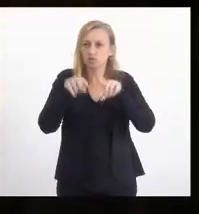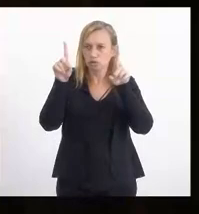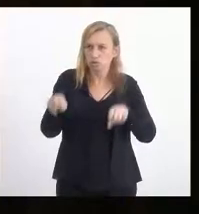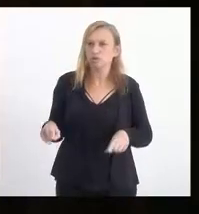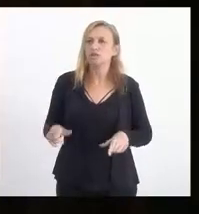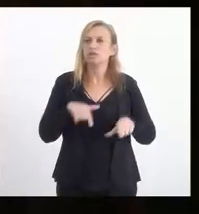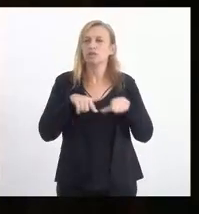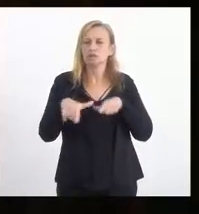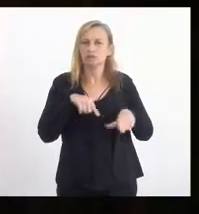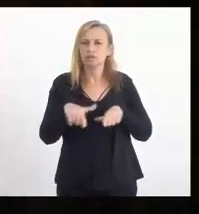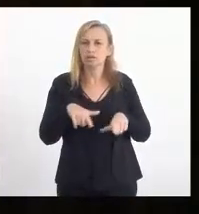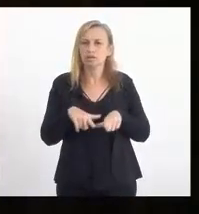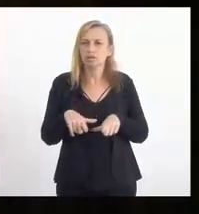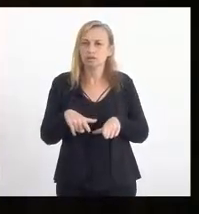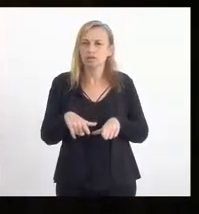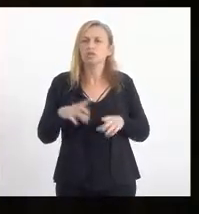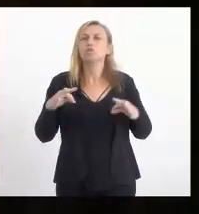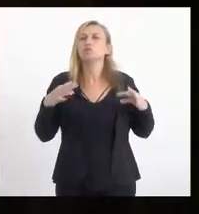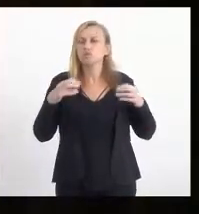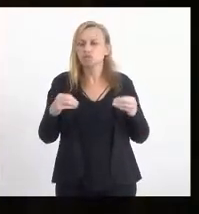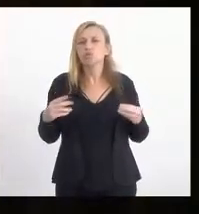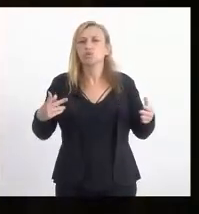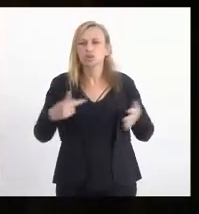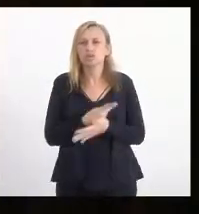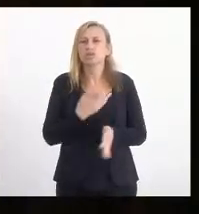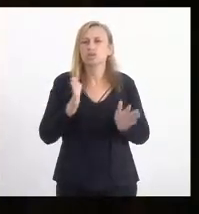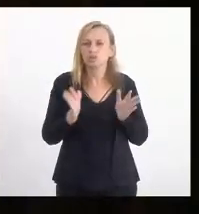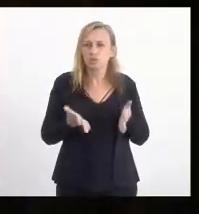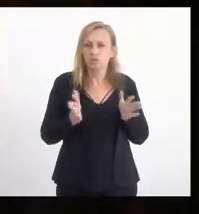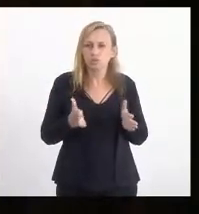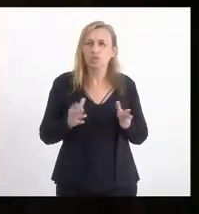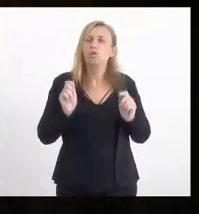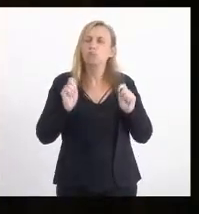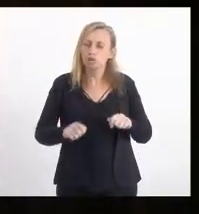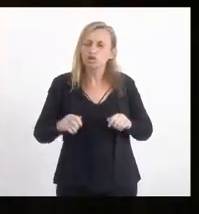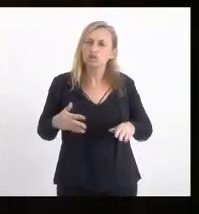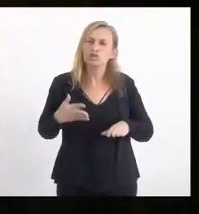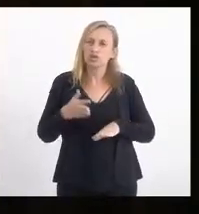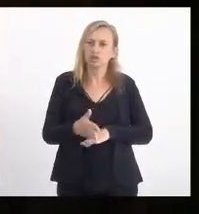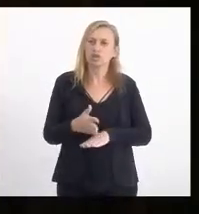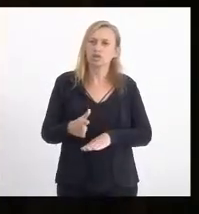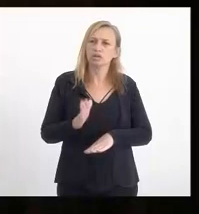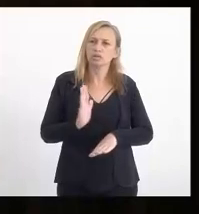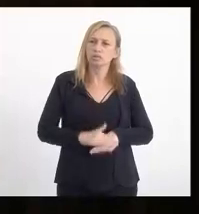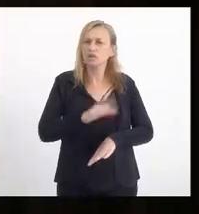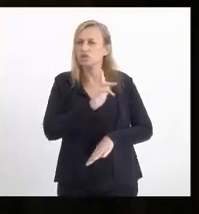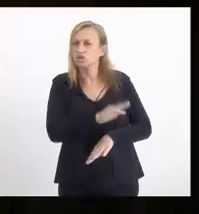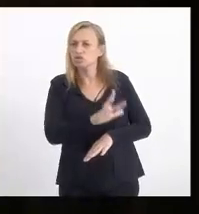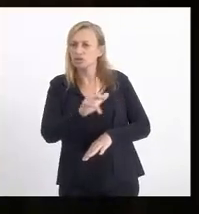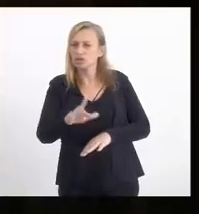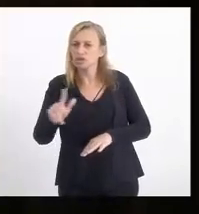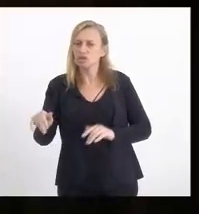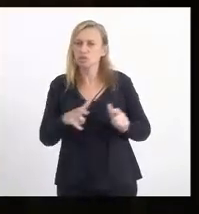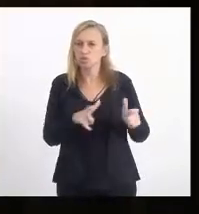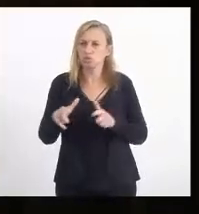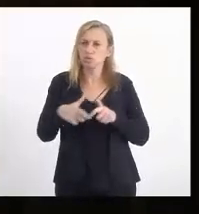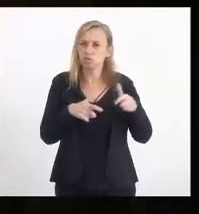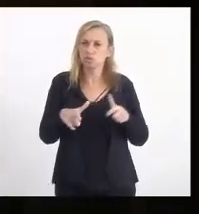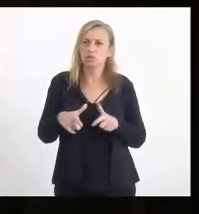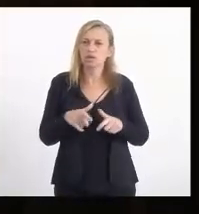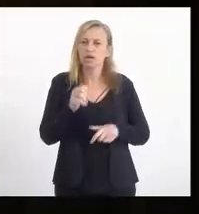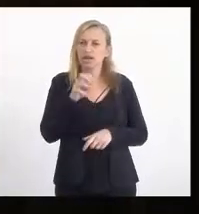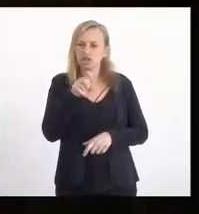que estão trabalhando para que tudo que está acontecendo aqui possa chegar aos mais diferentes cantos